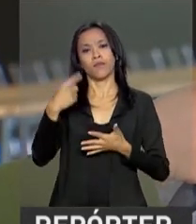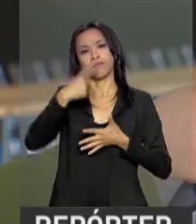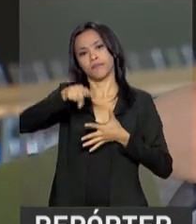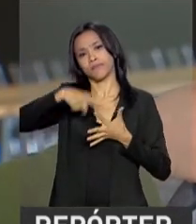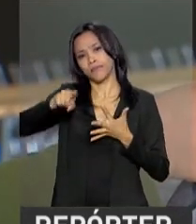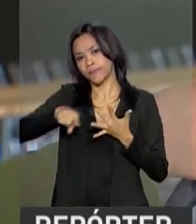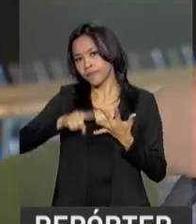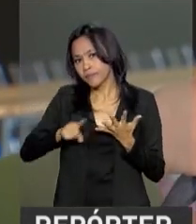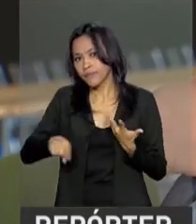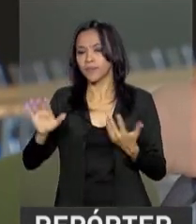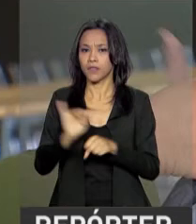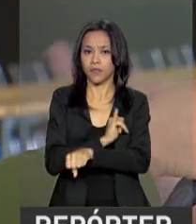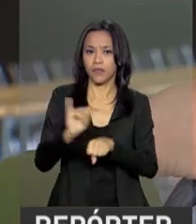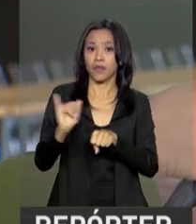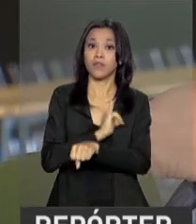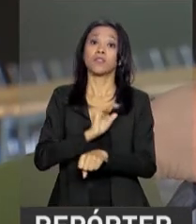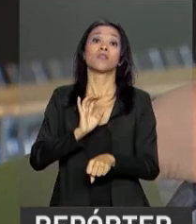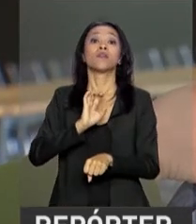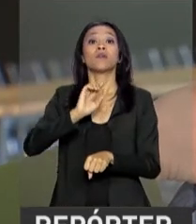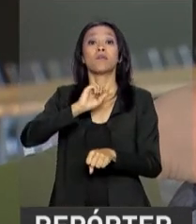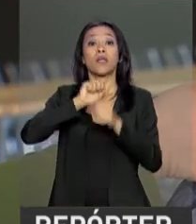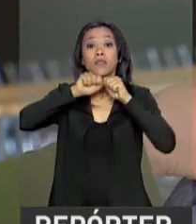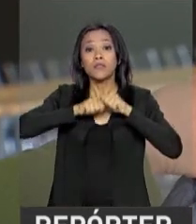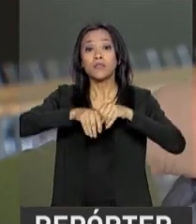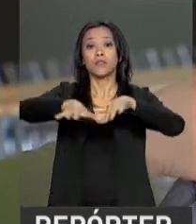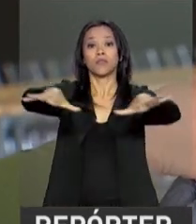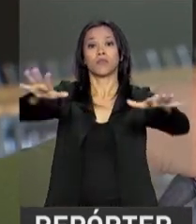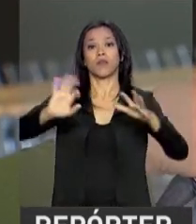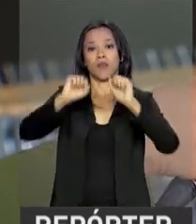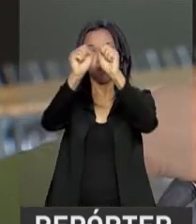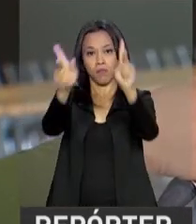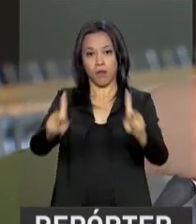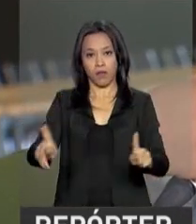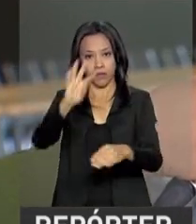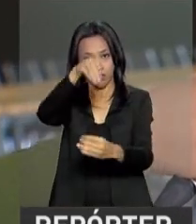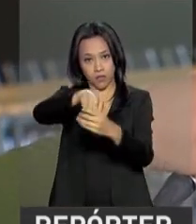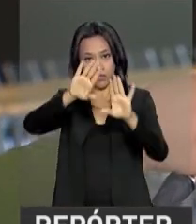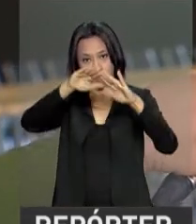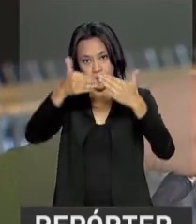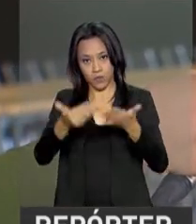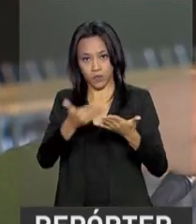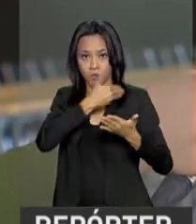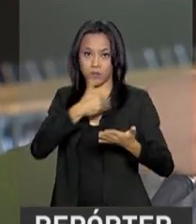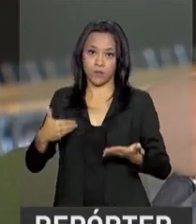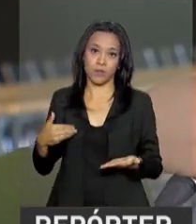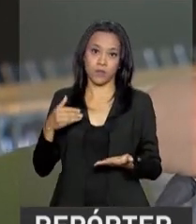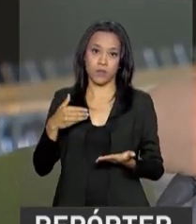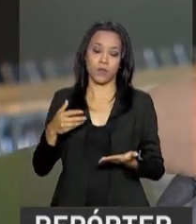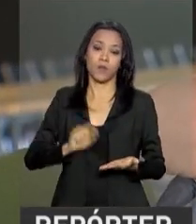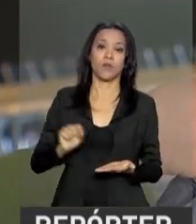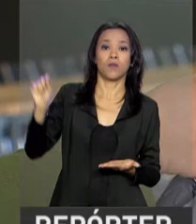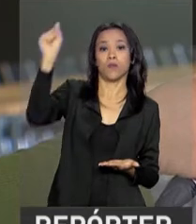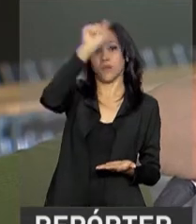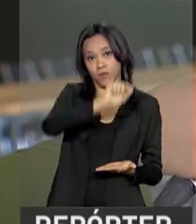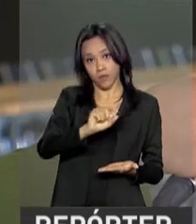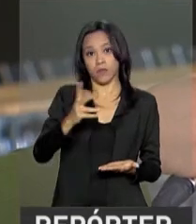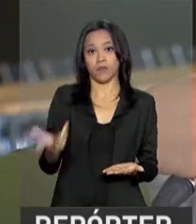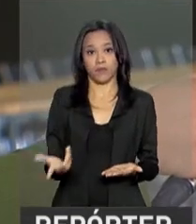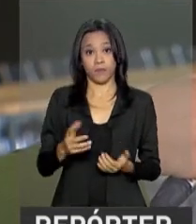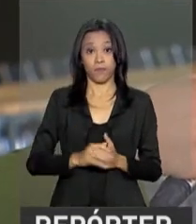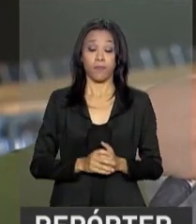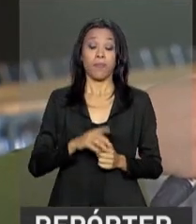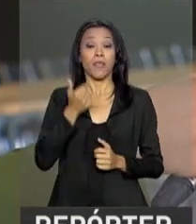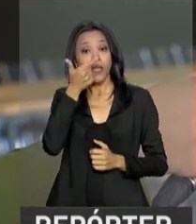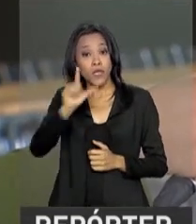intimidação sistemática, também promover uma cultura de paz. Isso vai muito ao encontro do Objetivo de Desenvolvimento Sustentável número 16,